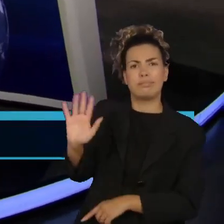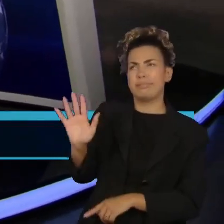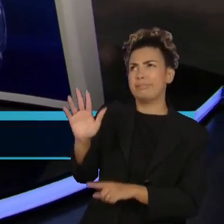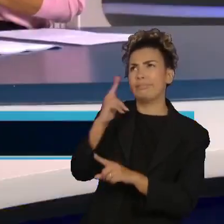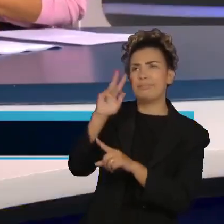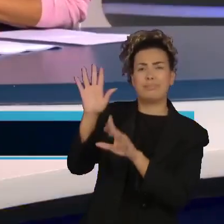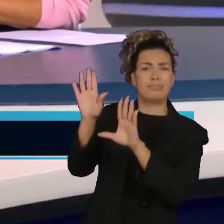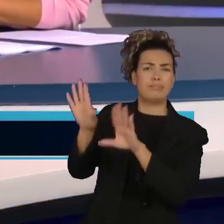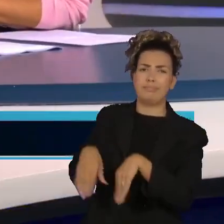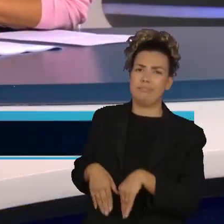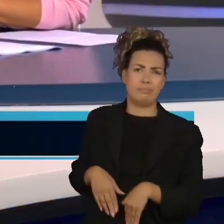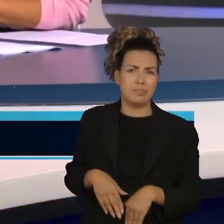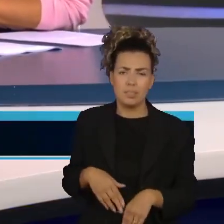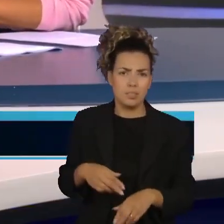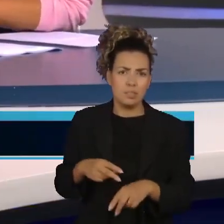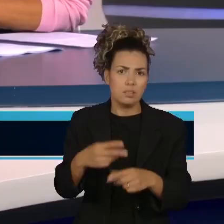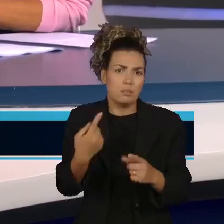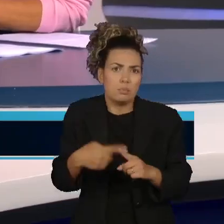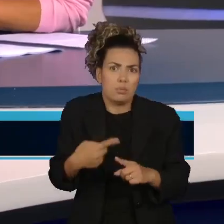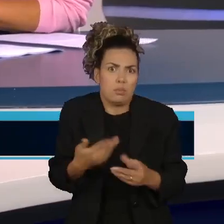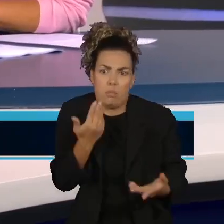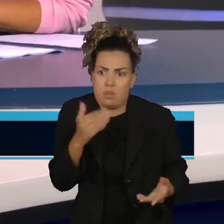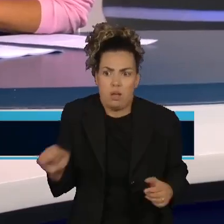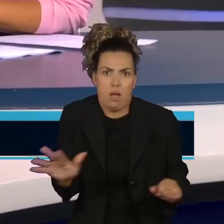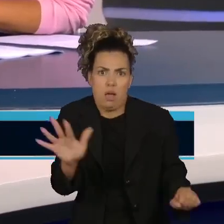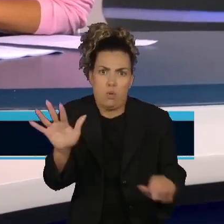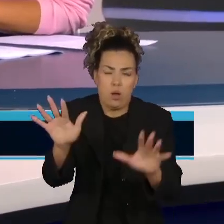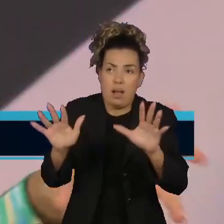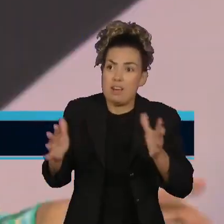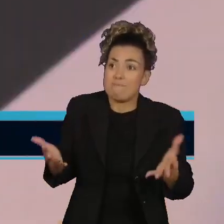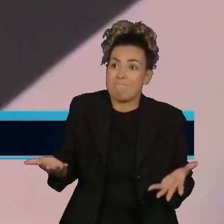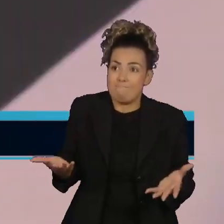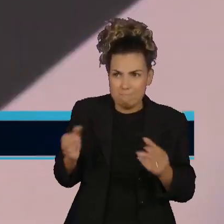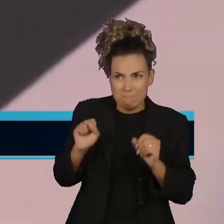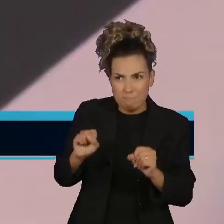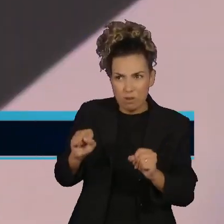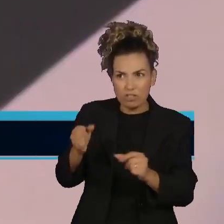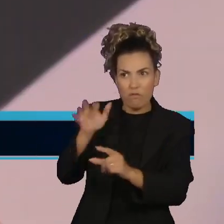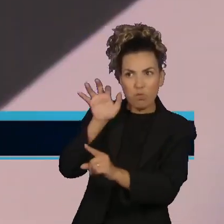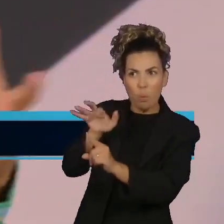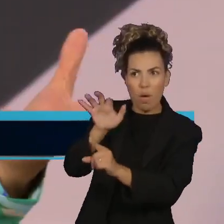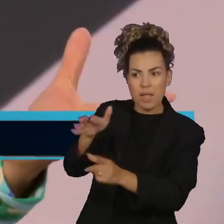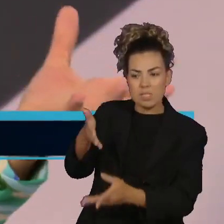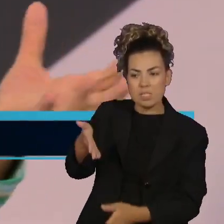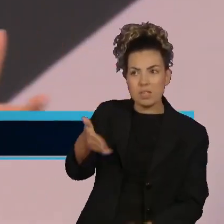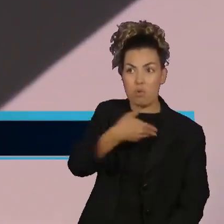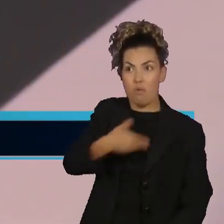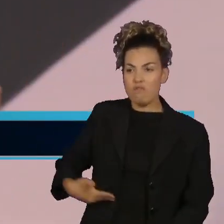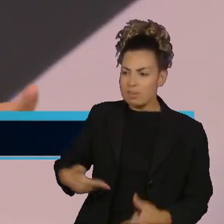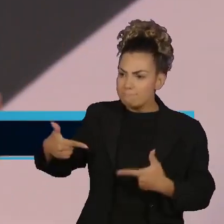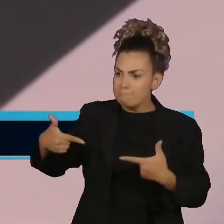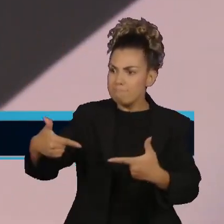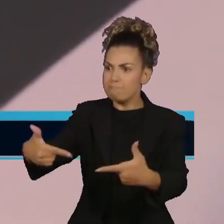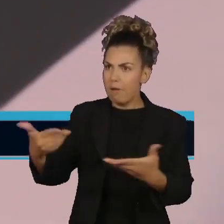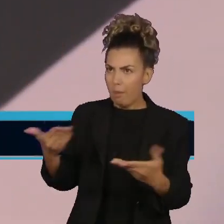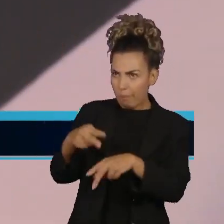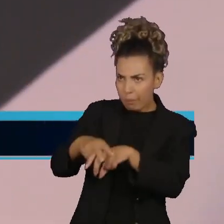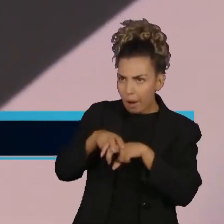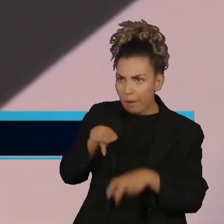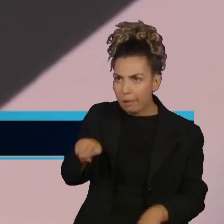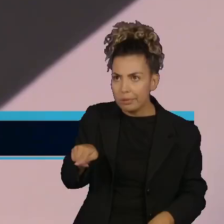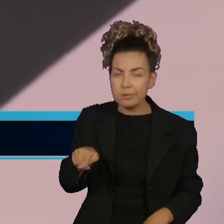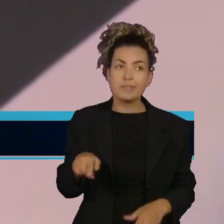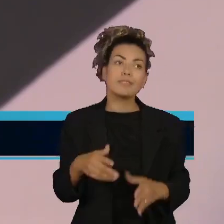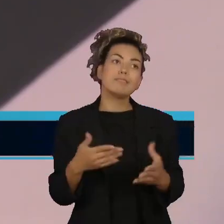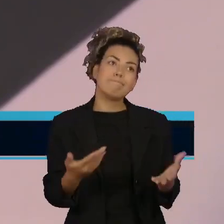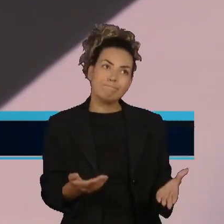popularidade? Vai impactar as políticas públicas? Interessante, Karen, é uma tentativa, concordo com o Senes em